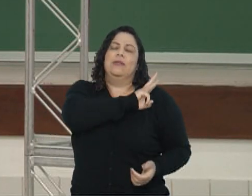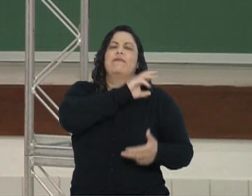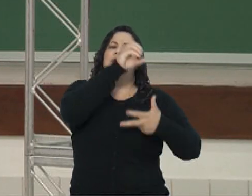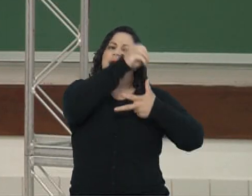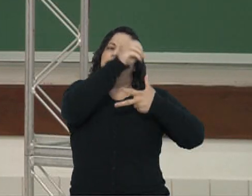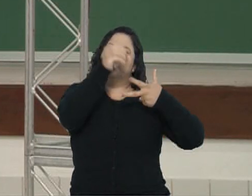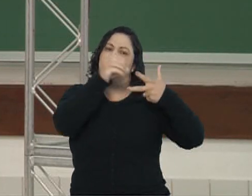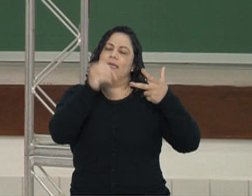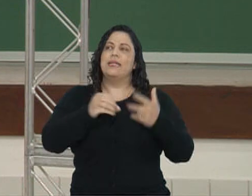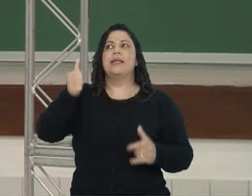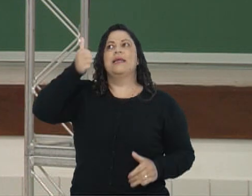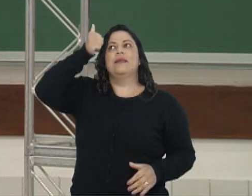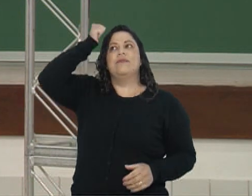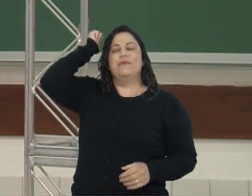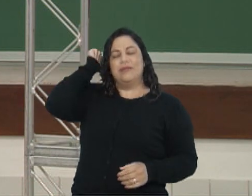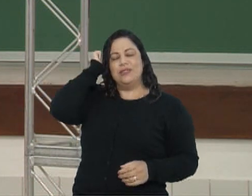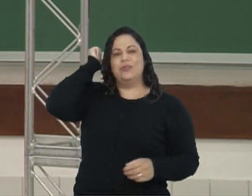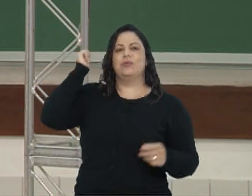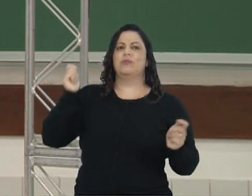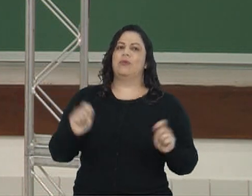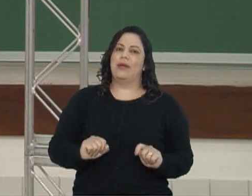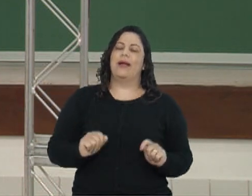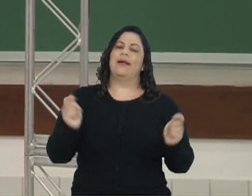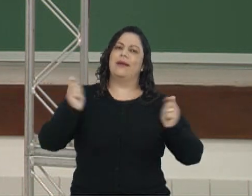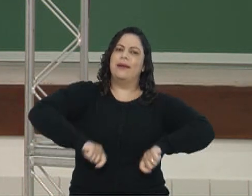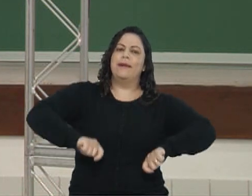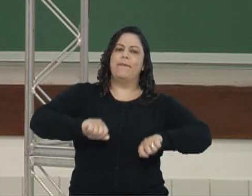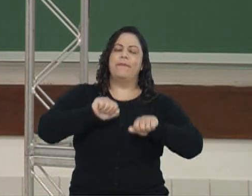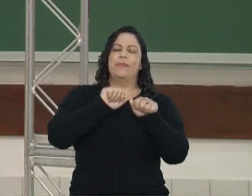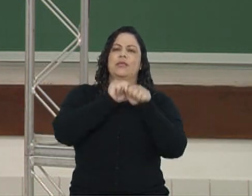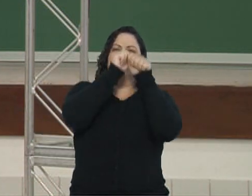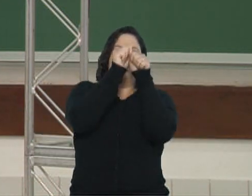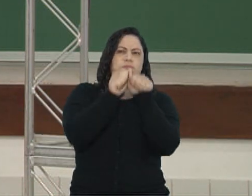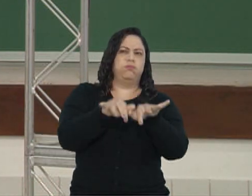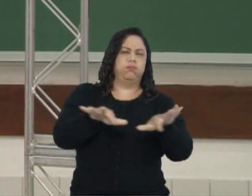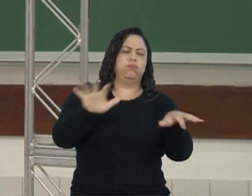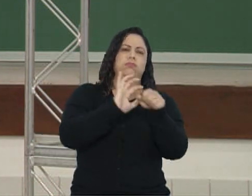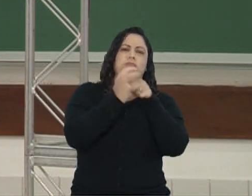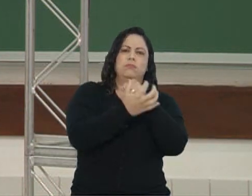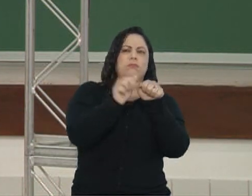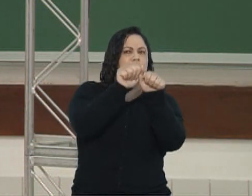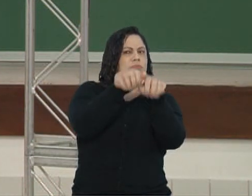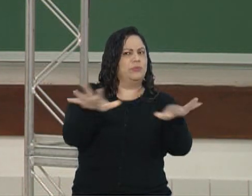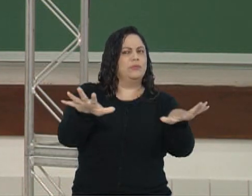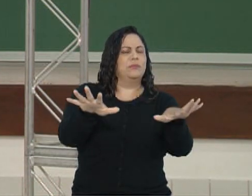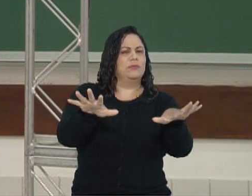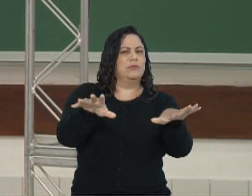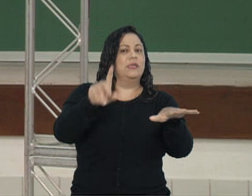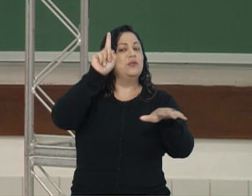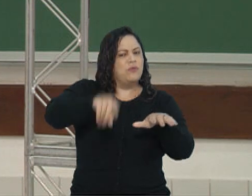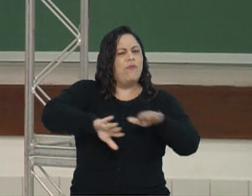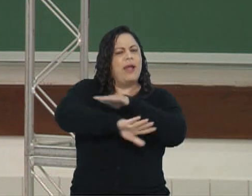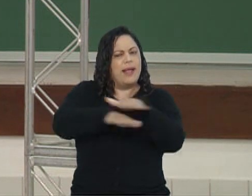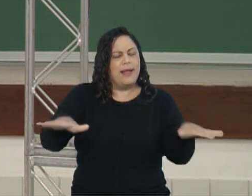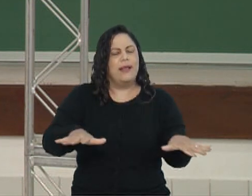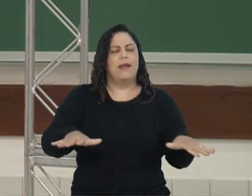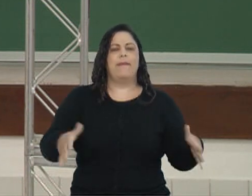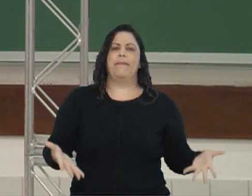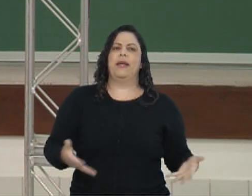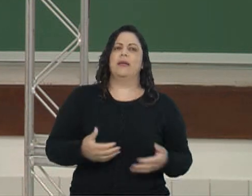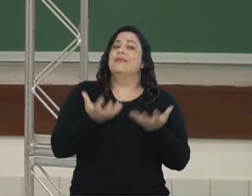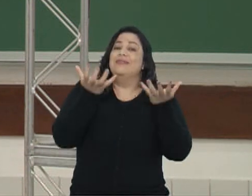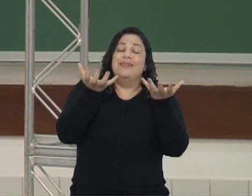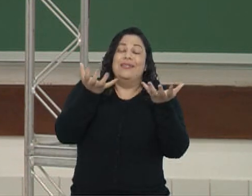vai ter vestibular, né? Mesmo que tenhamos essa pandemia aí, isso vai passar. Quero muito que vocês